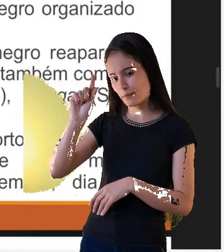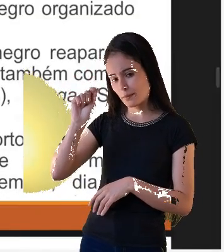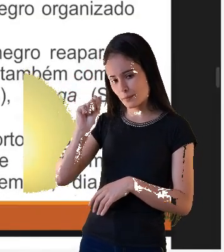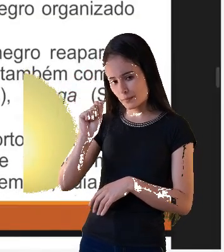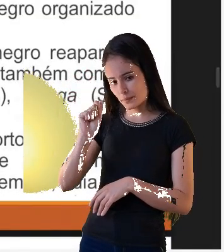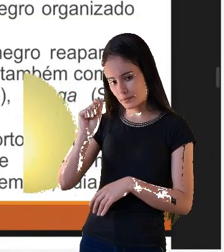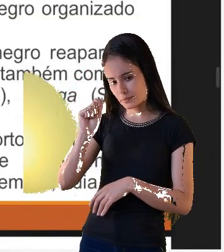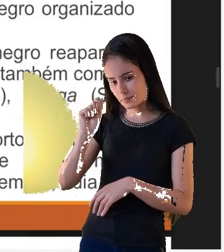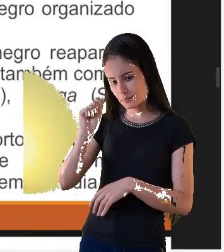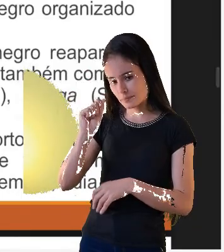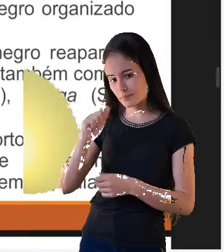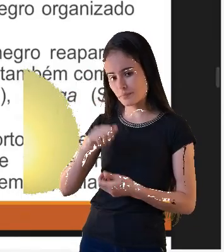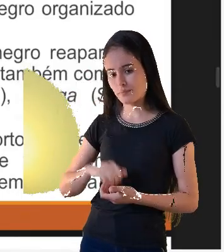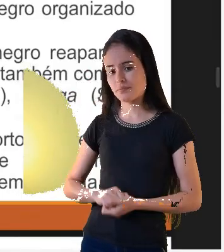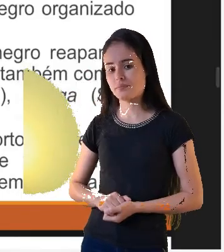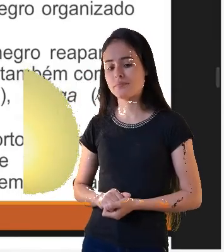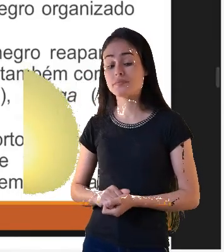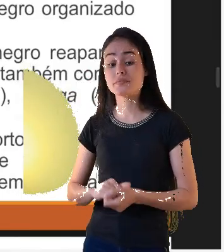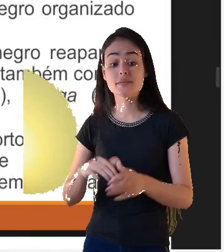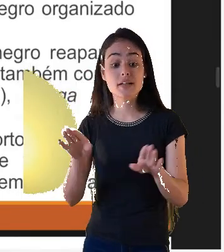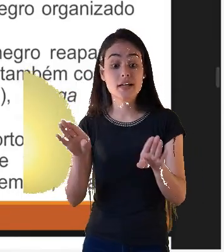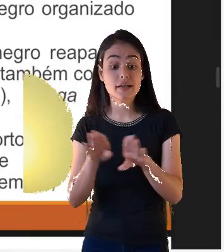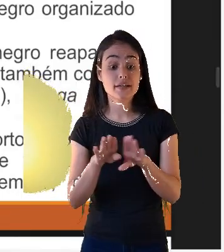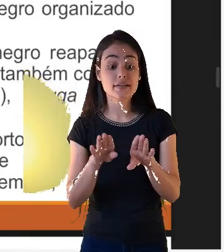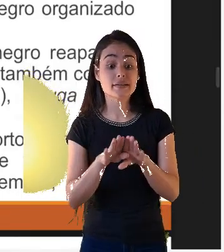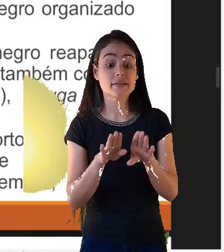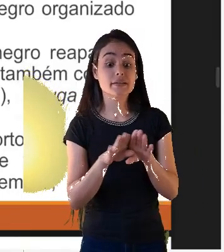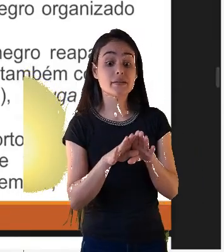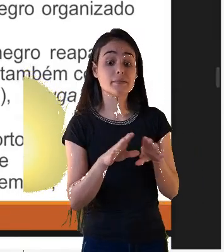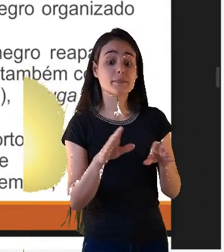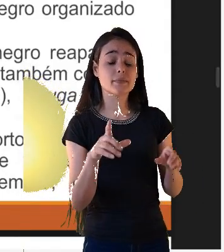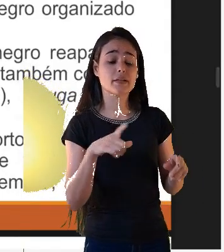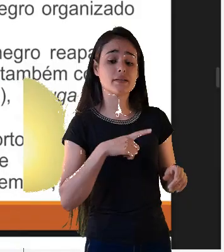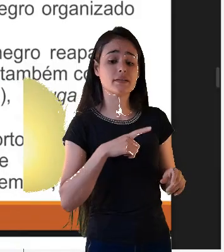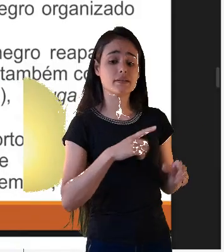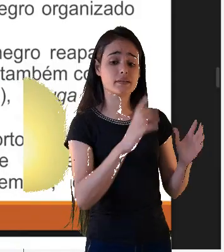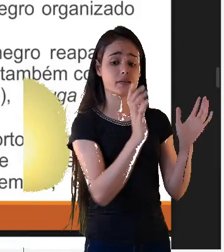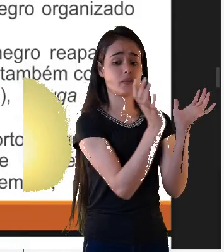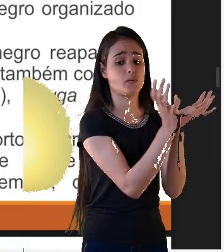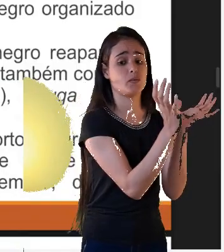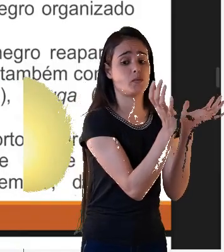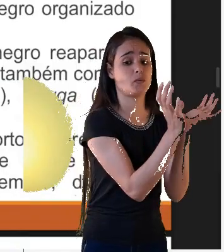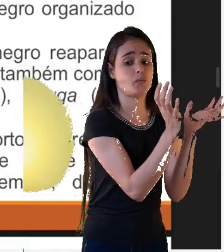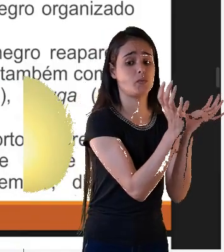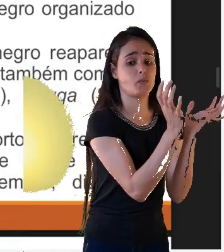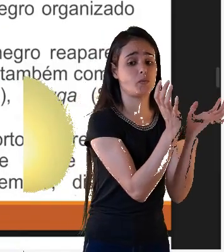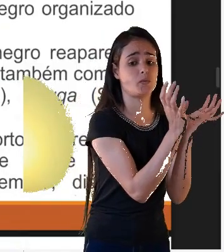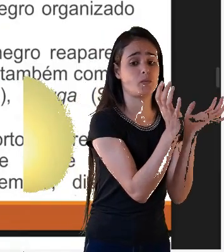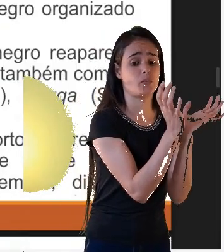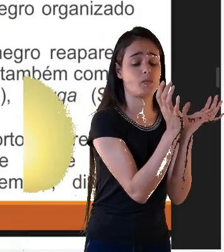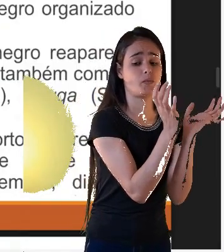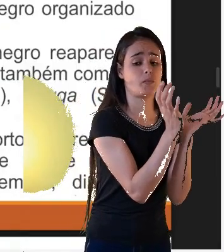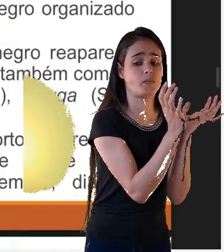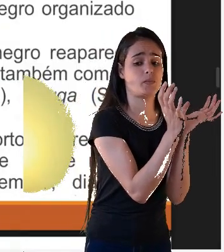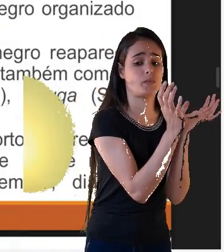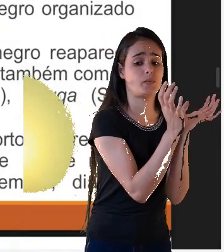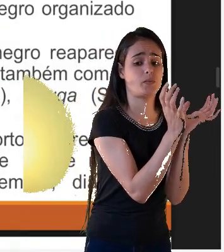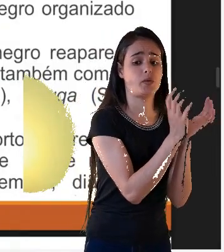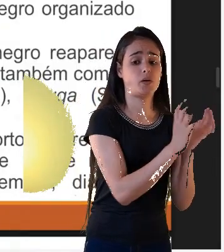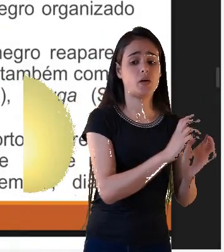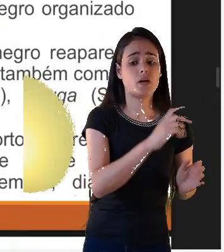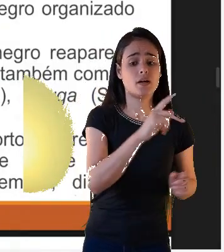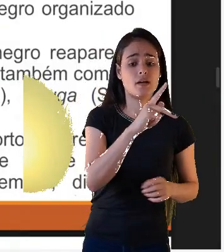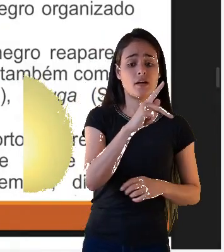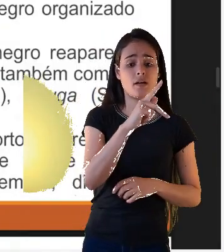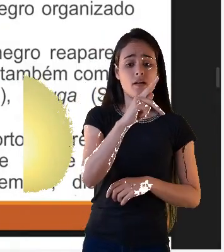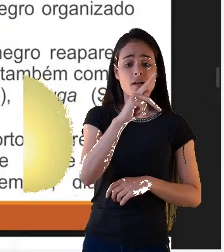atrocidades, né, do regime militar. Também, ali em 71, foi fundado o Grupo